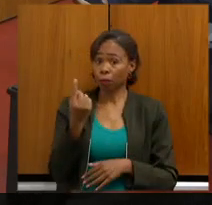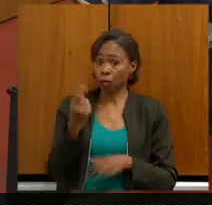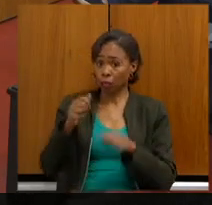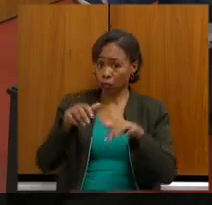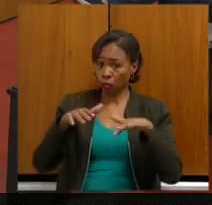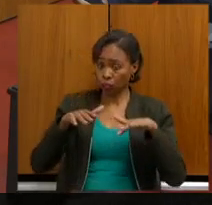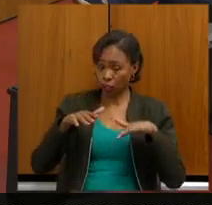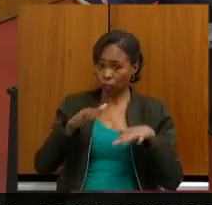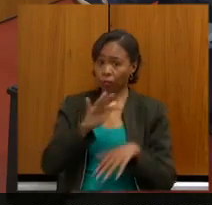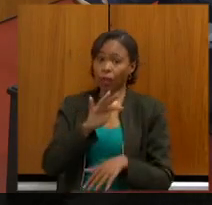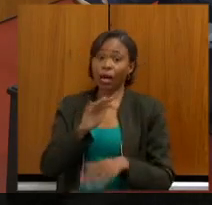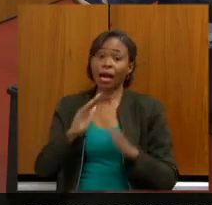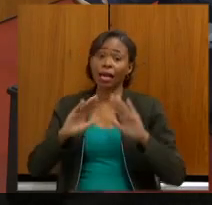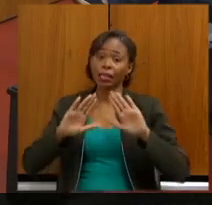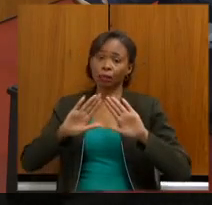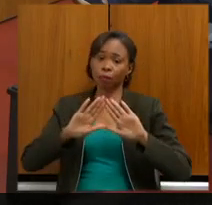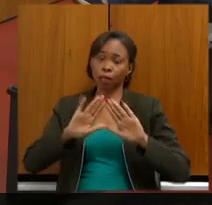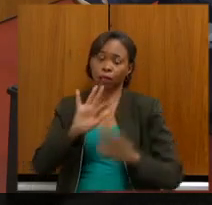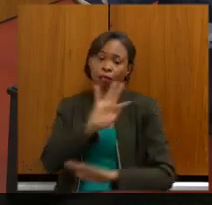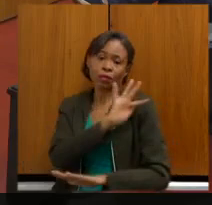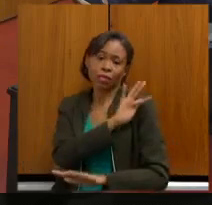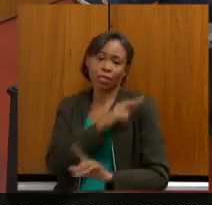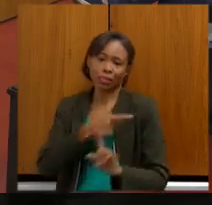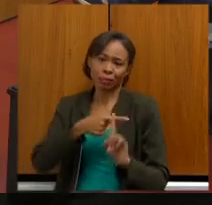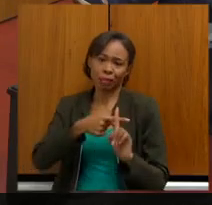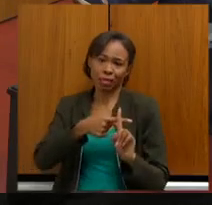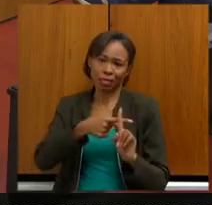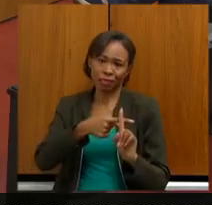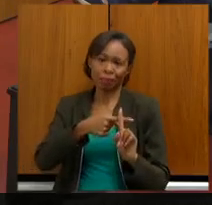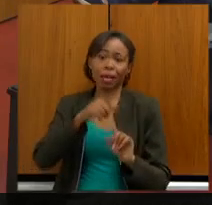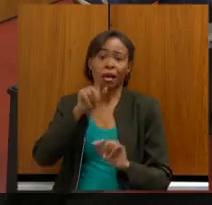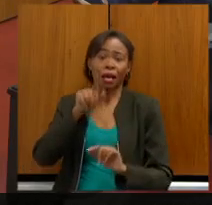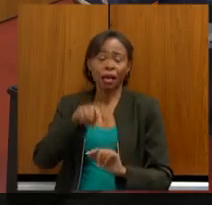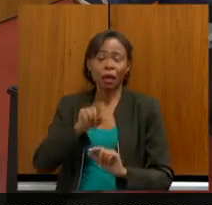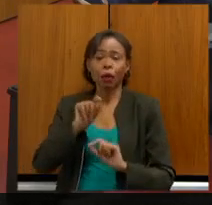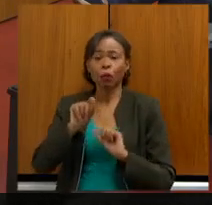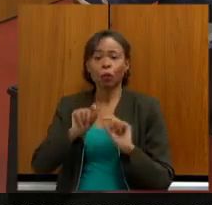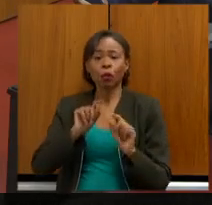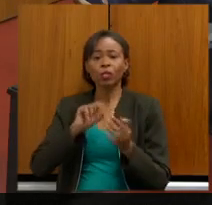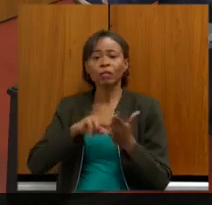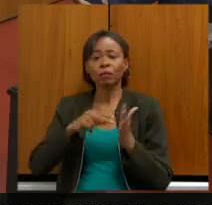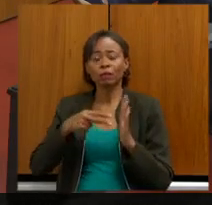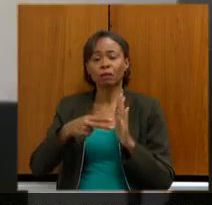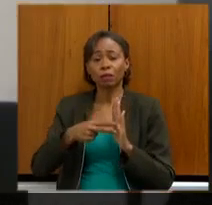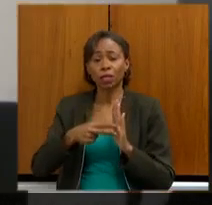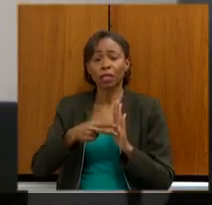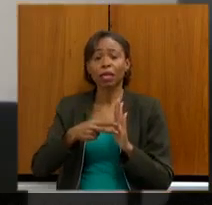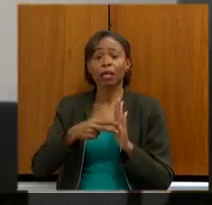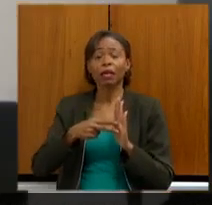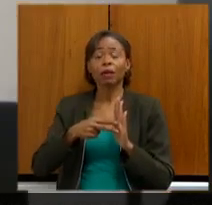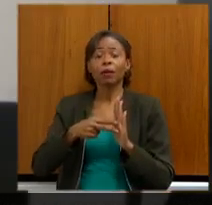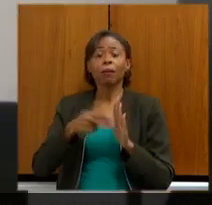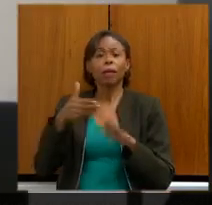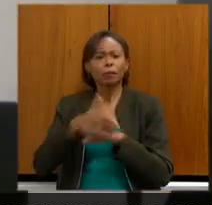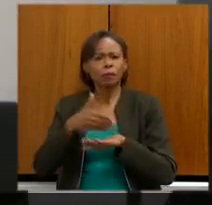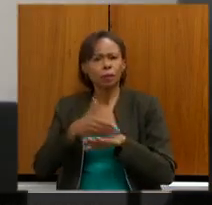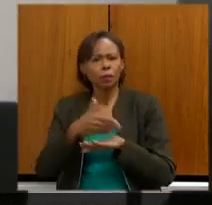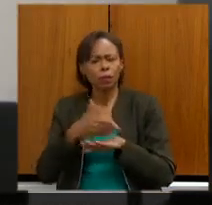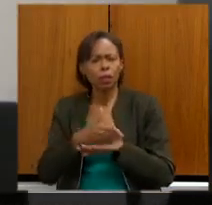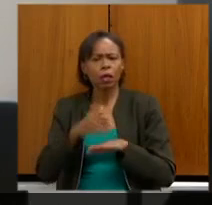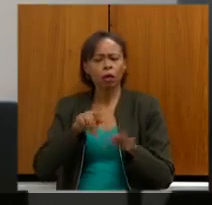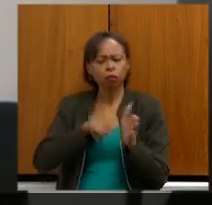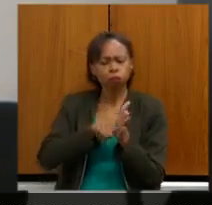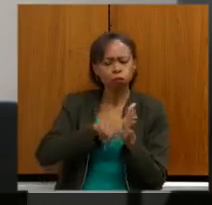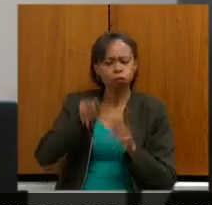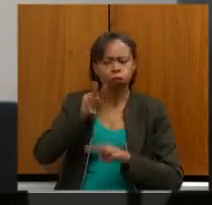Assembleia fiscaliza mais é um instrumento de fiscalização em participação aqui da Assembleia vem se